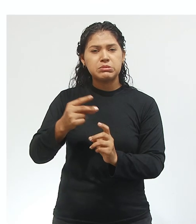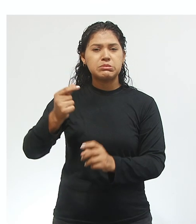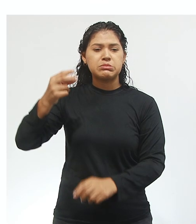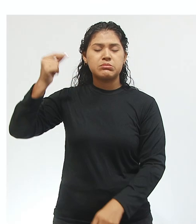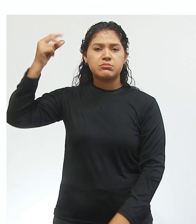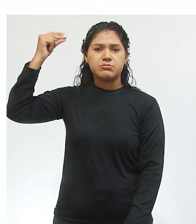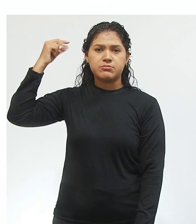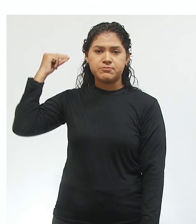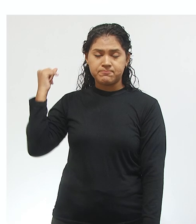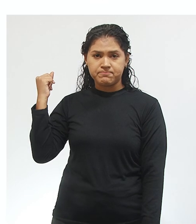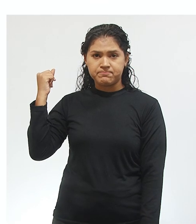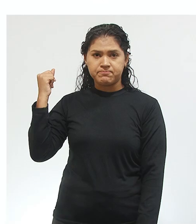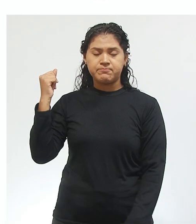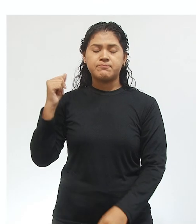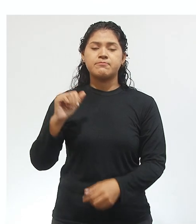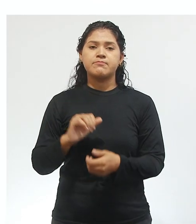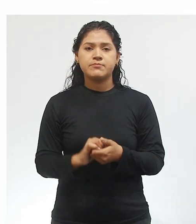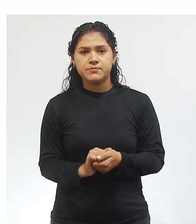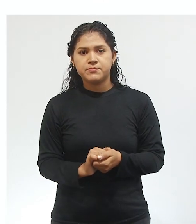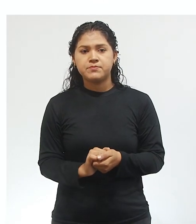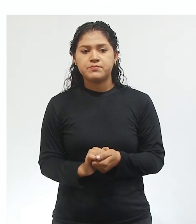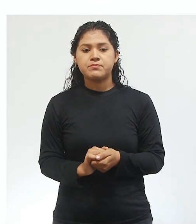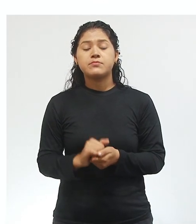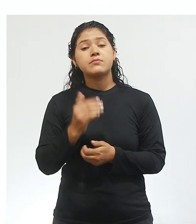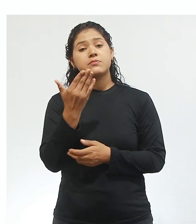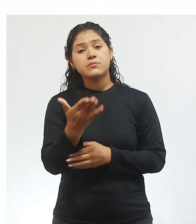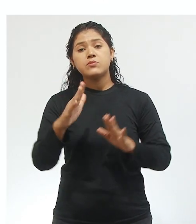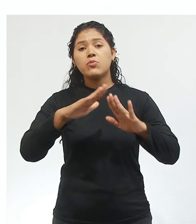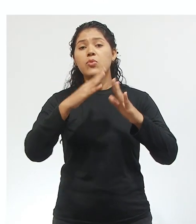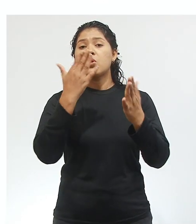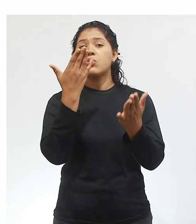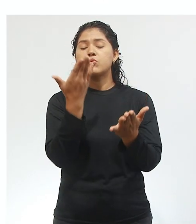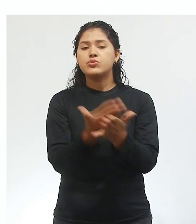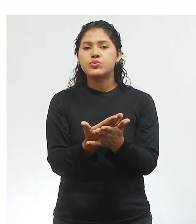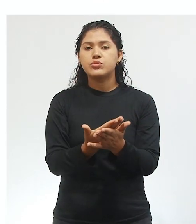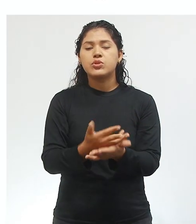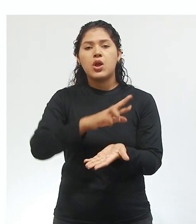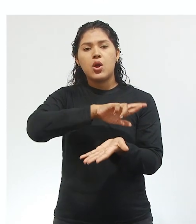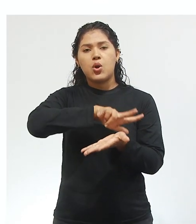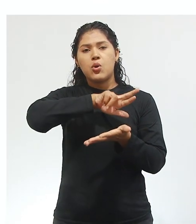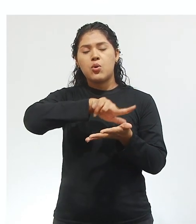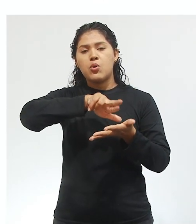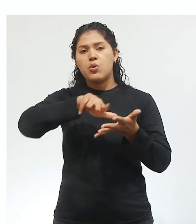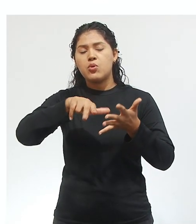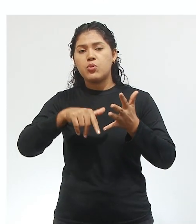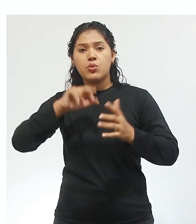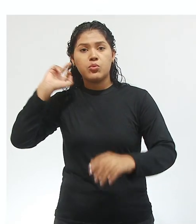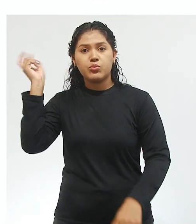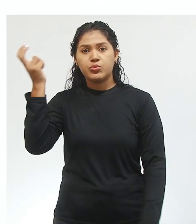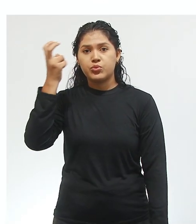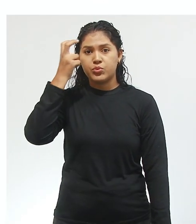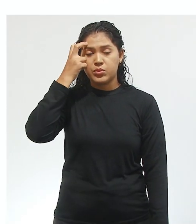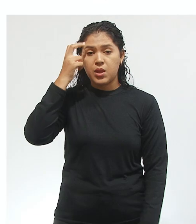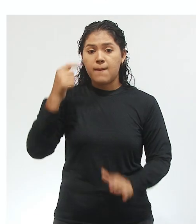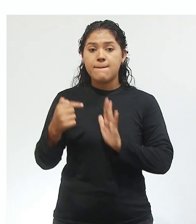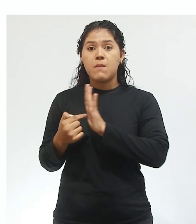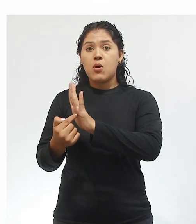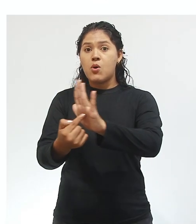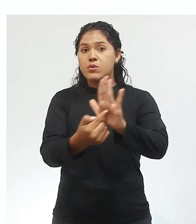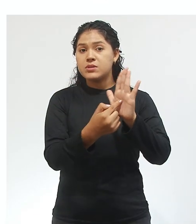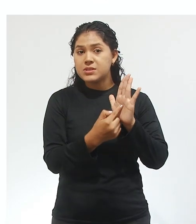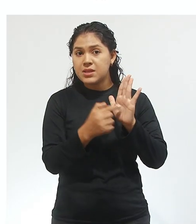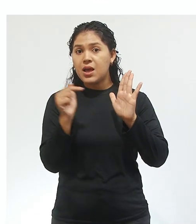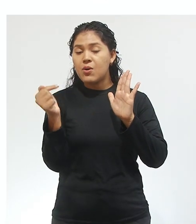Uma escola multicultural, ela pressupõe não só considerar e tolerar o diferente,